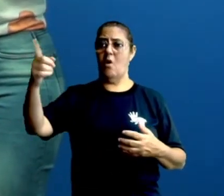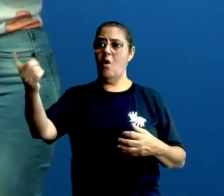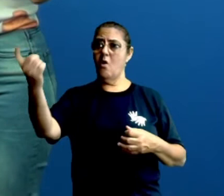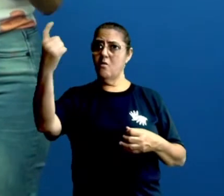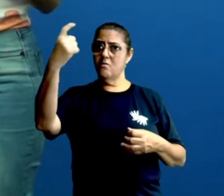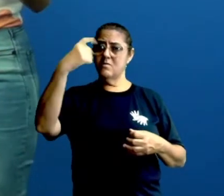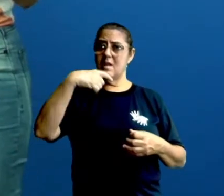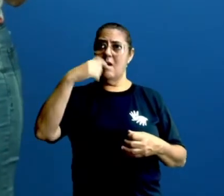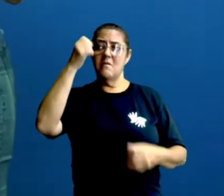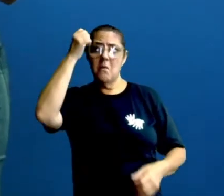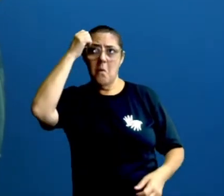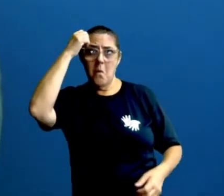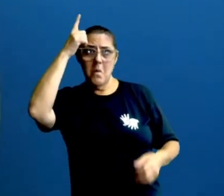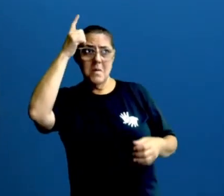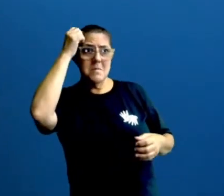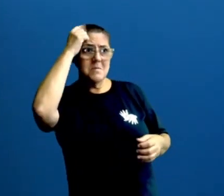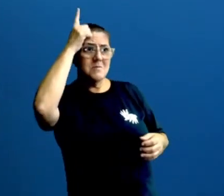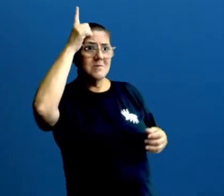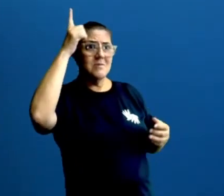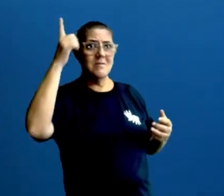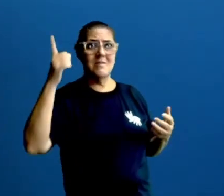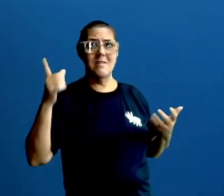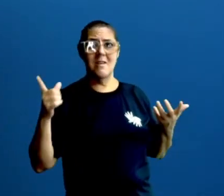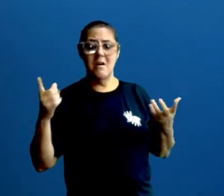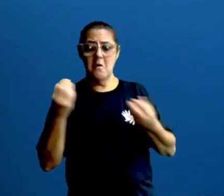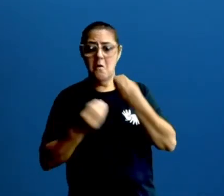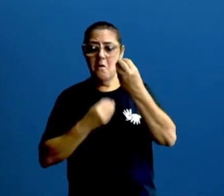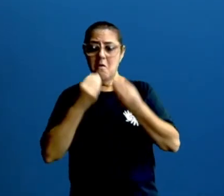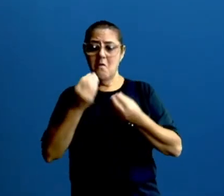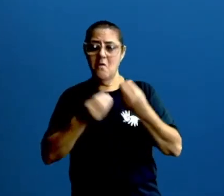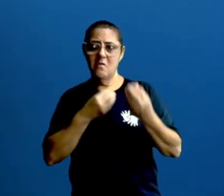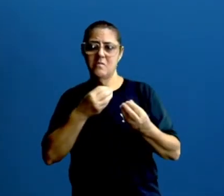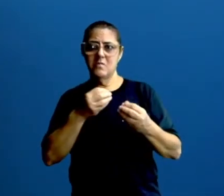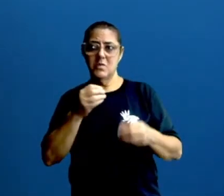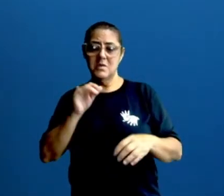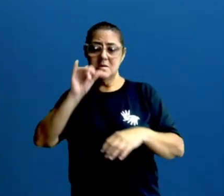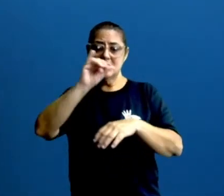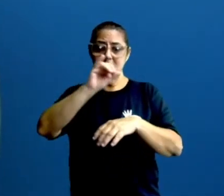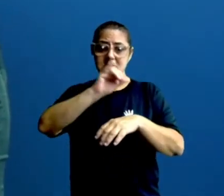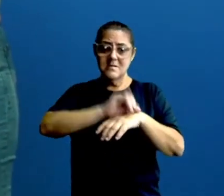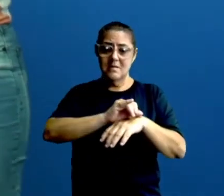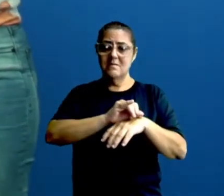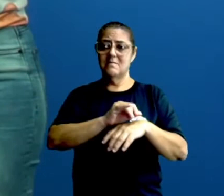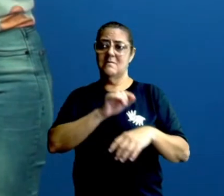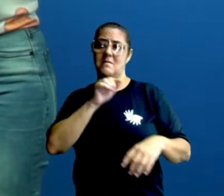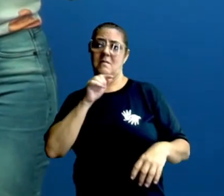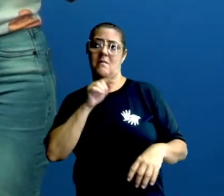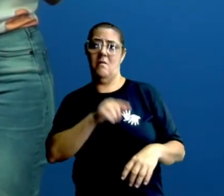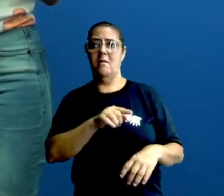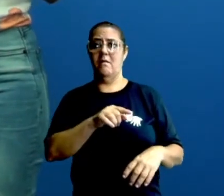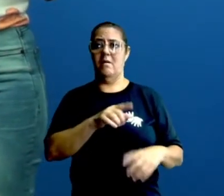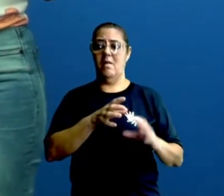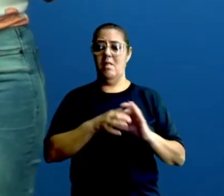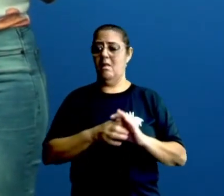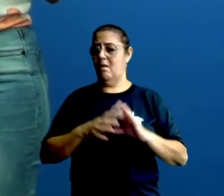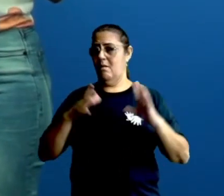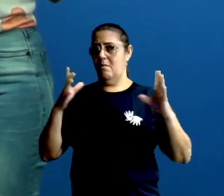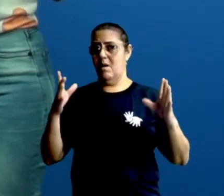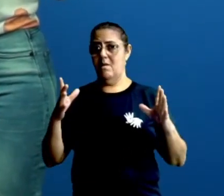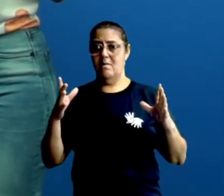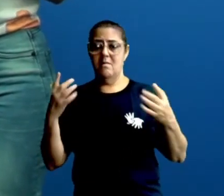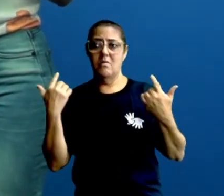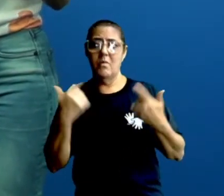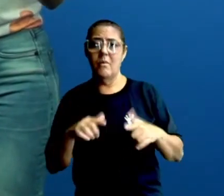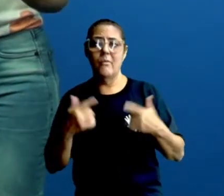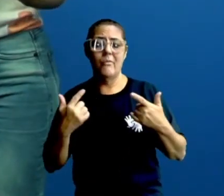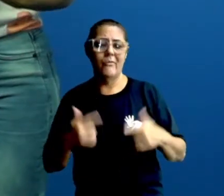voltavam com essas ideias de como aqui tinha um poder centralizador e que não tinha a liberdade para que